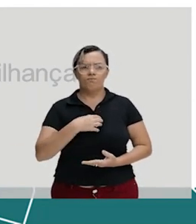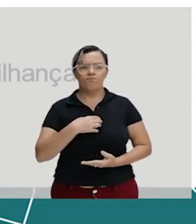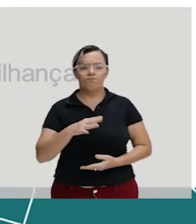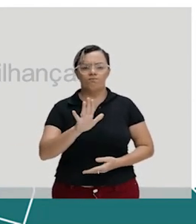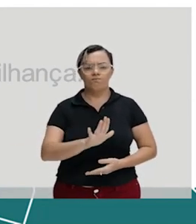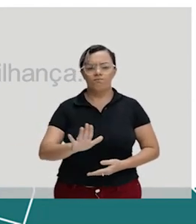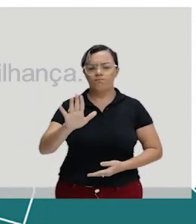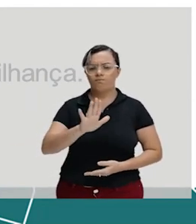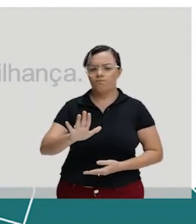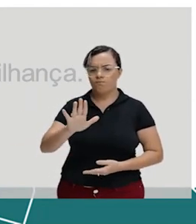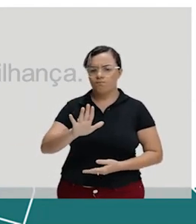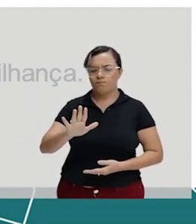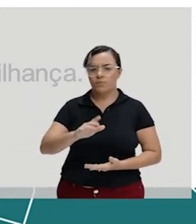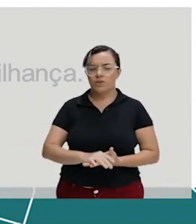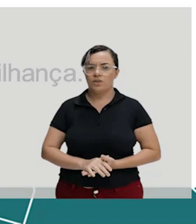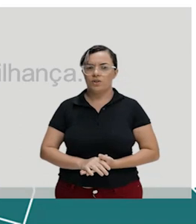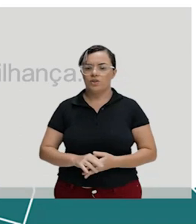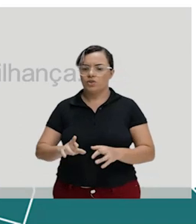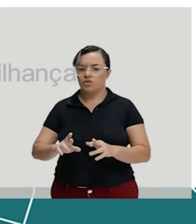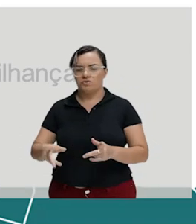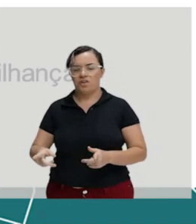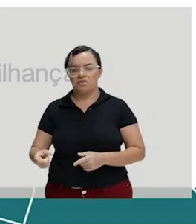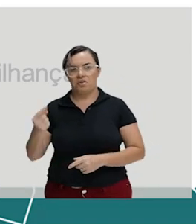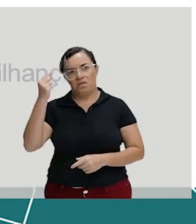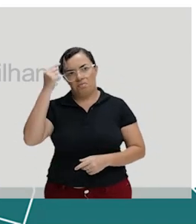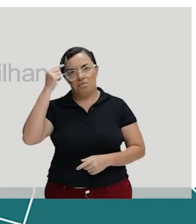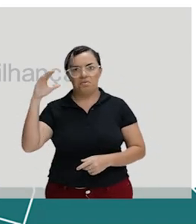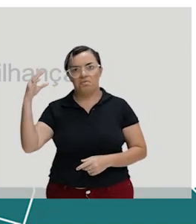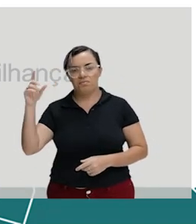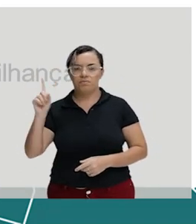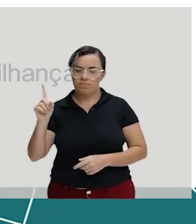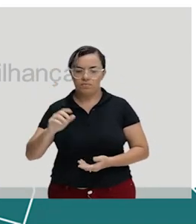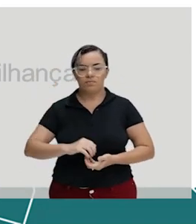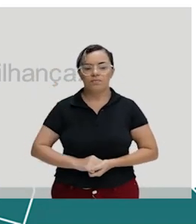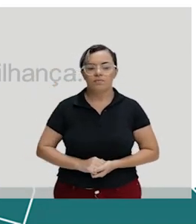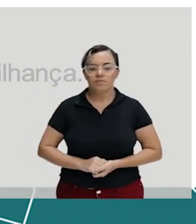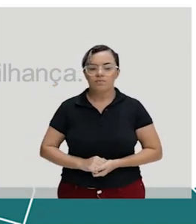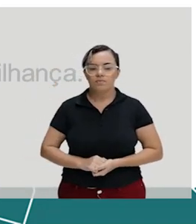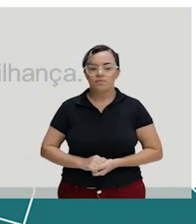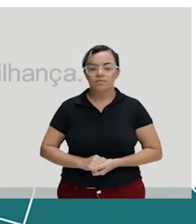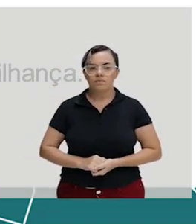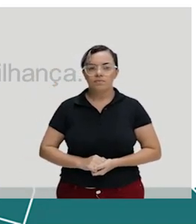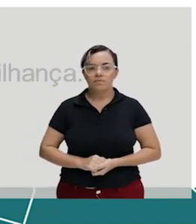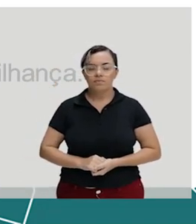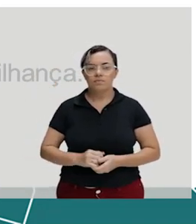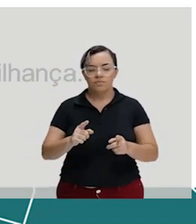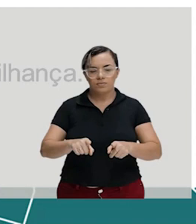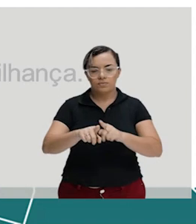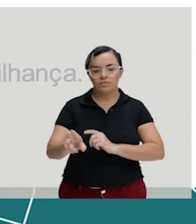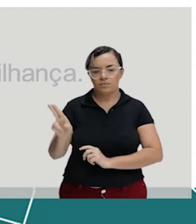a ciência fica um pouco de lado utilização de recursos do Imaginário e da Fantasia